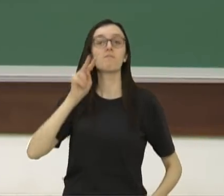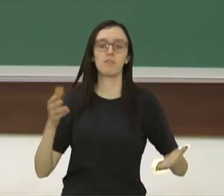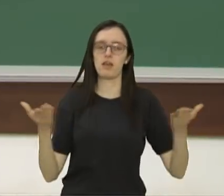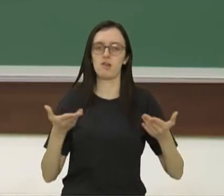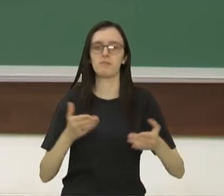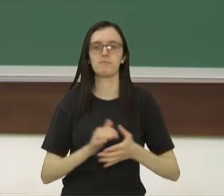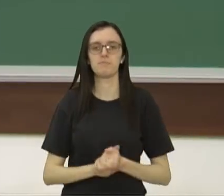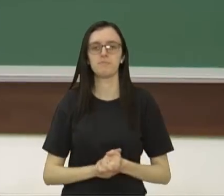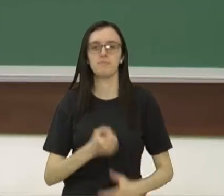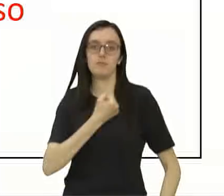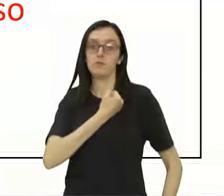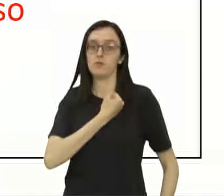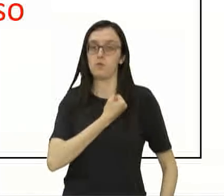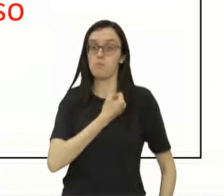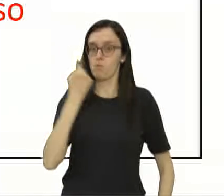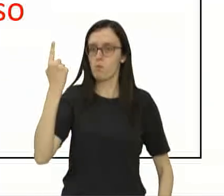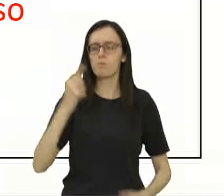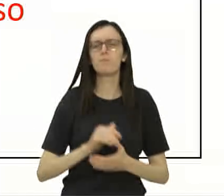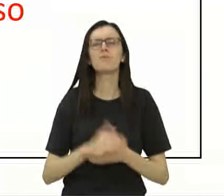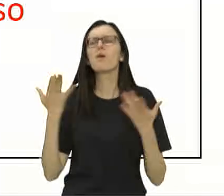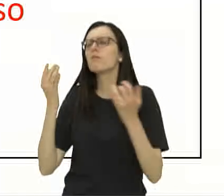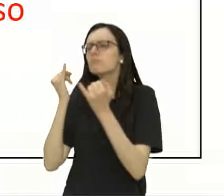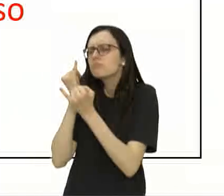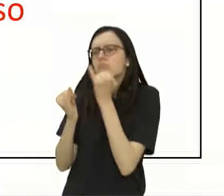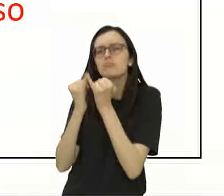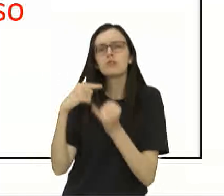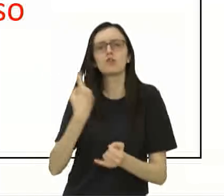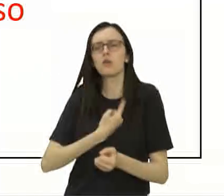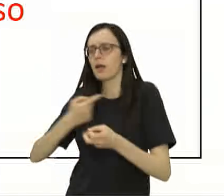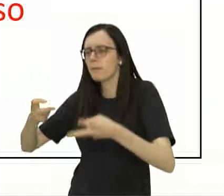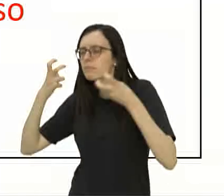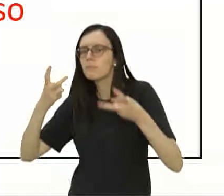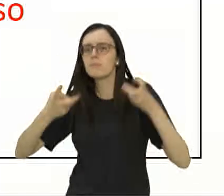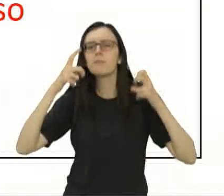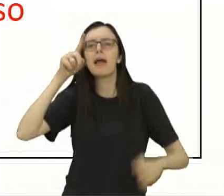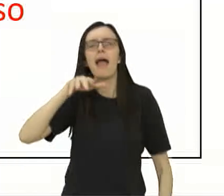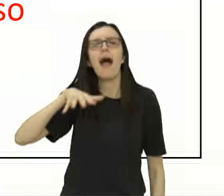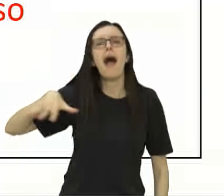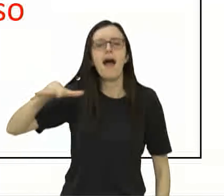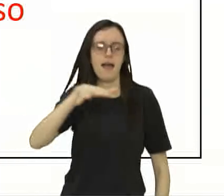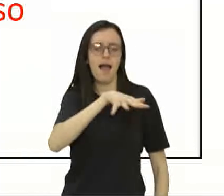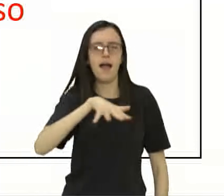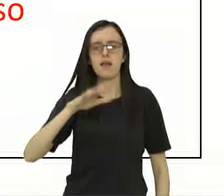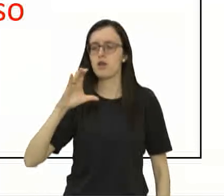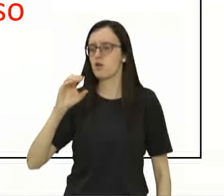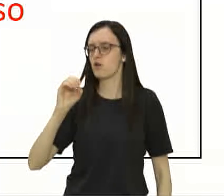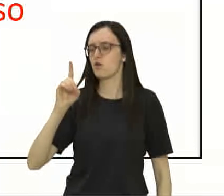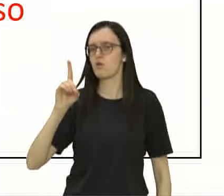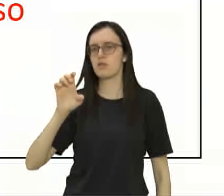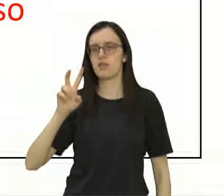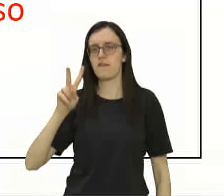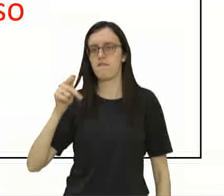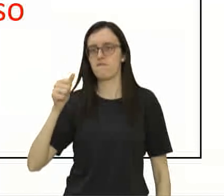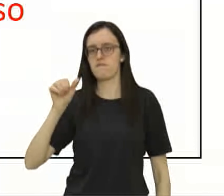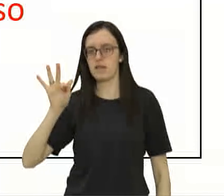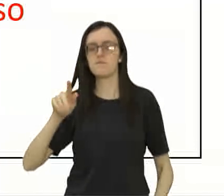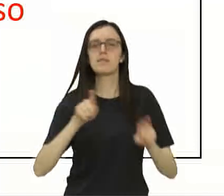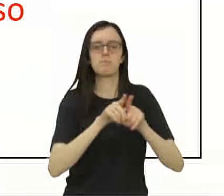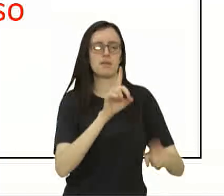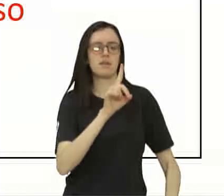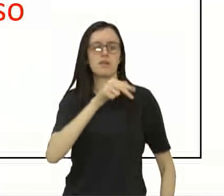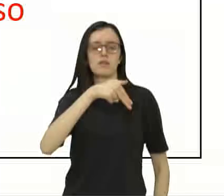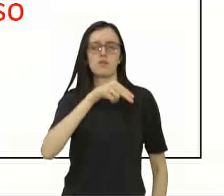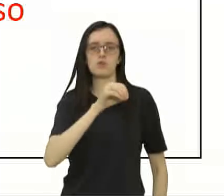então. Número 1. Quais as semelhanças que podemos perceber sobre a área de atuação da Codevasf e do DENOX?